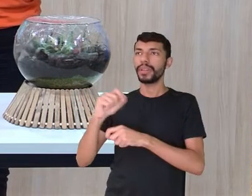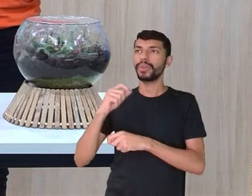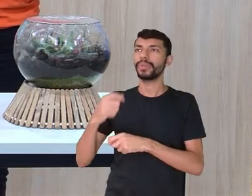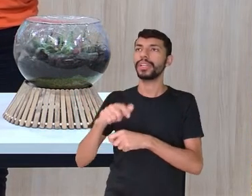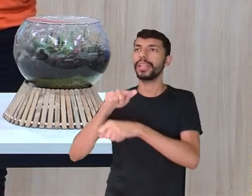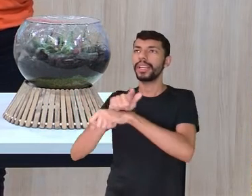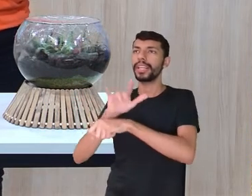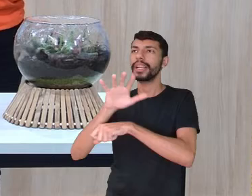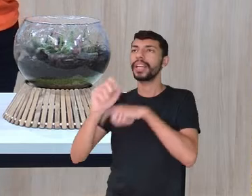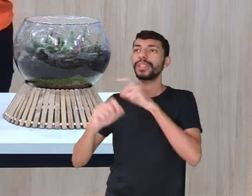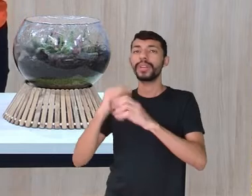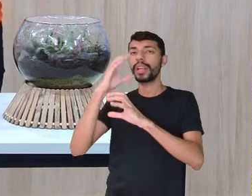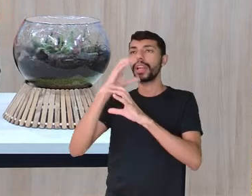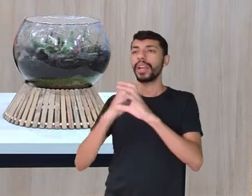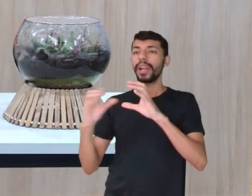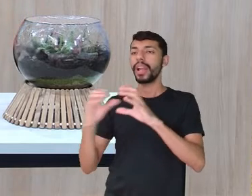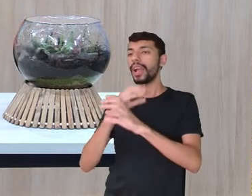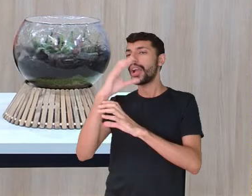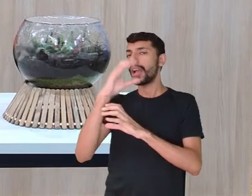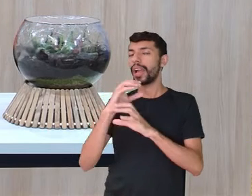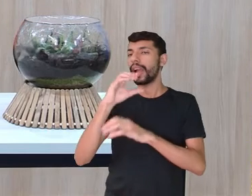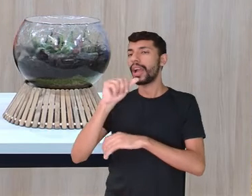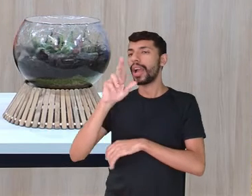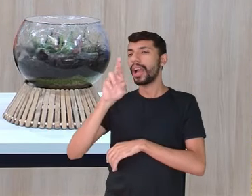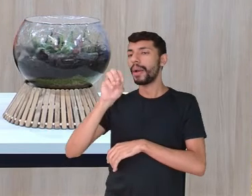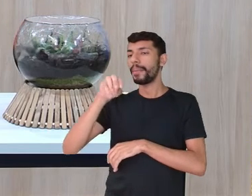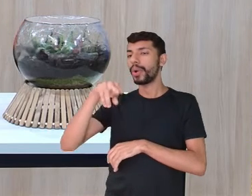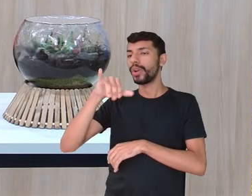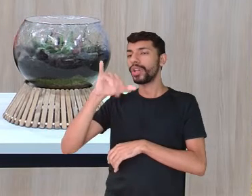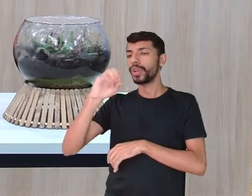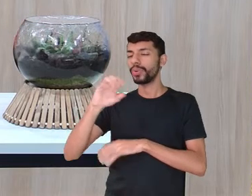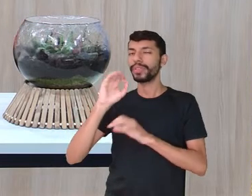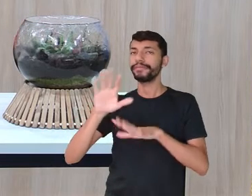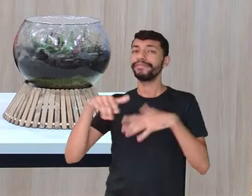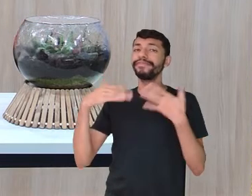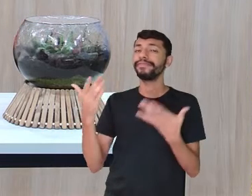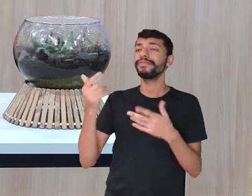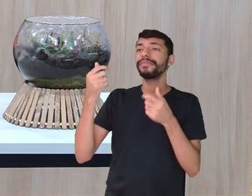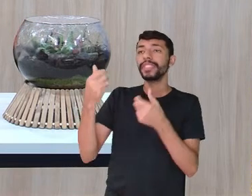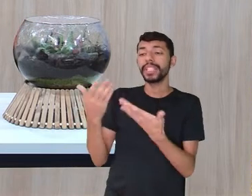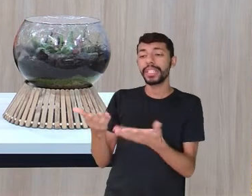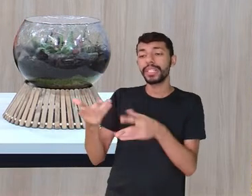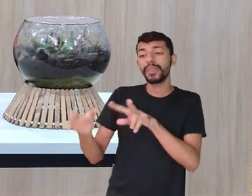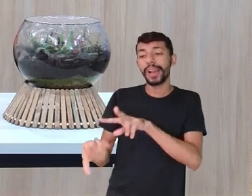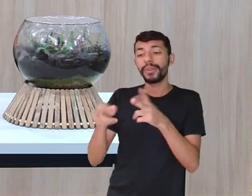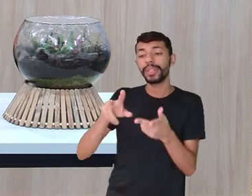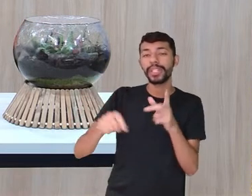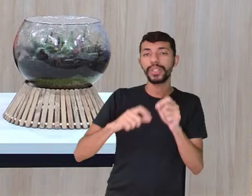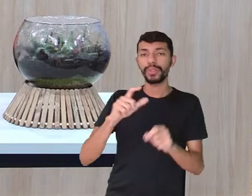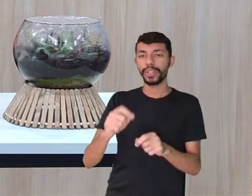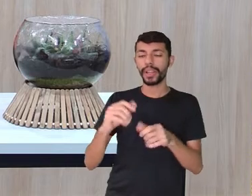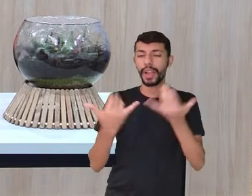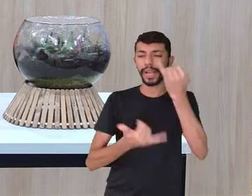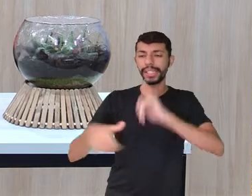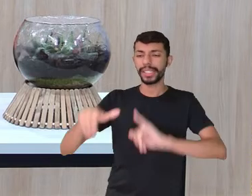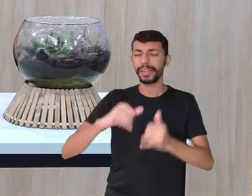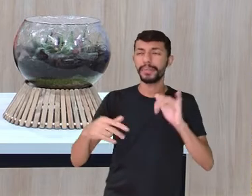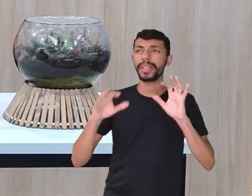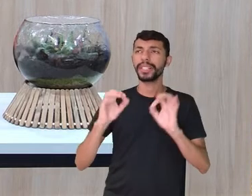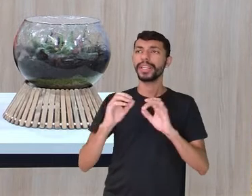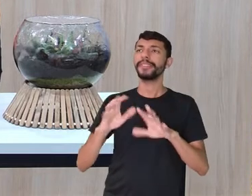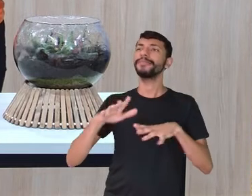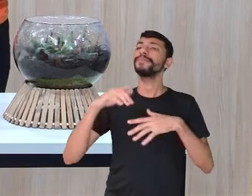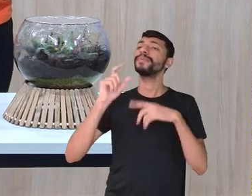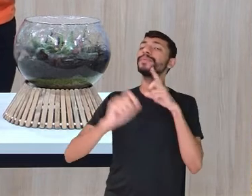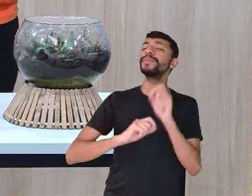eles absorvem do meio ambiente. E isso aí ocorre uma transformação química em presença de luz